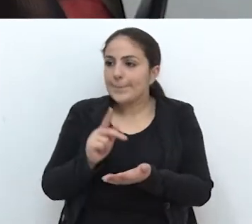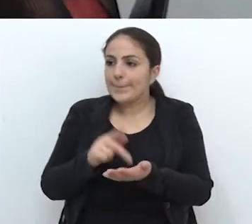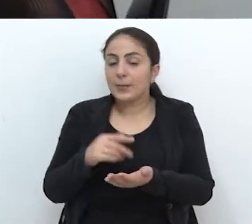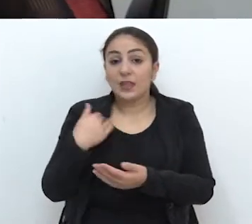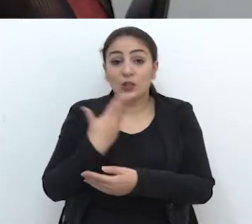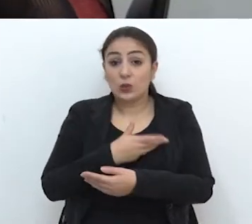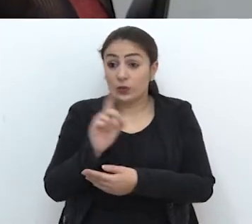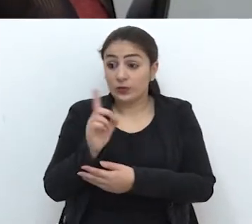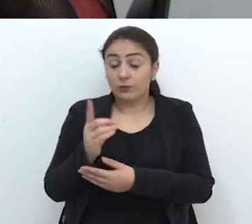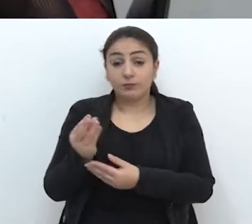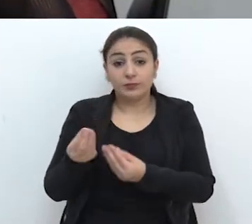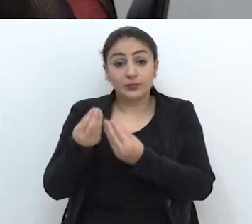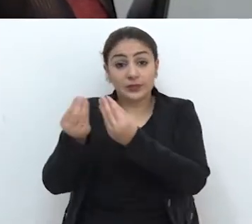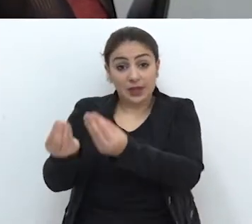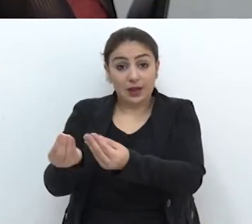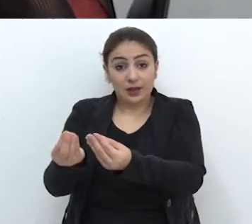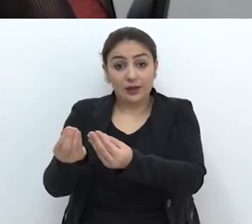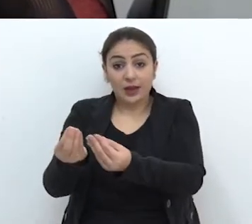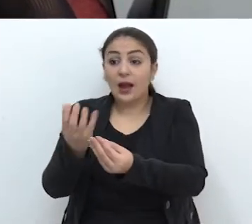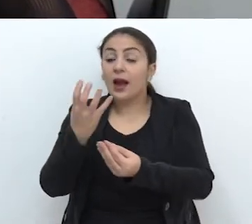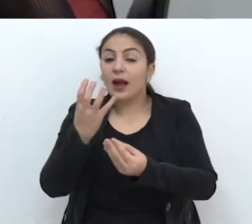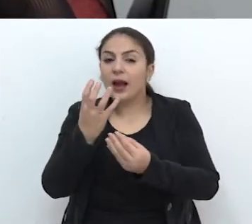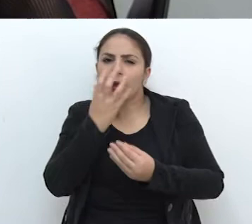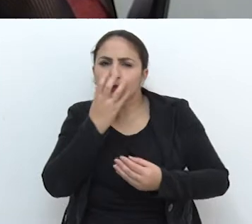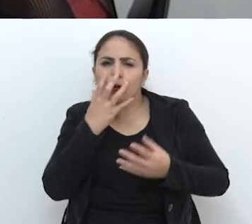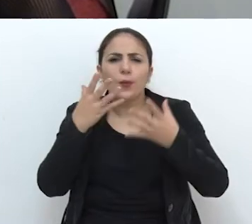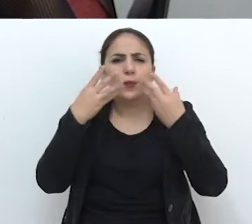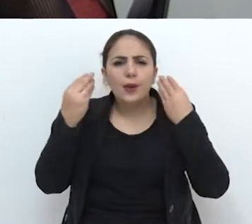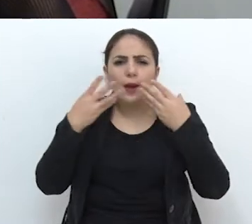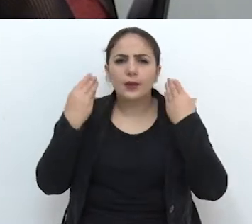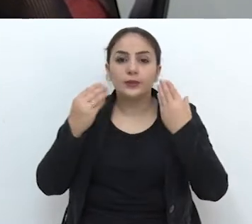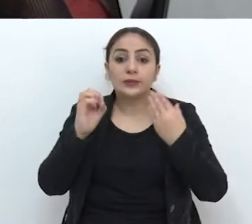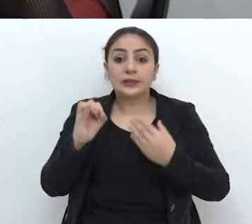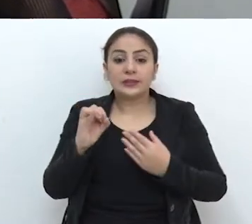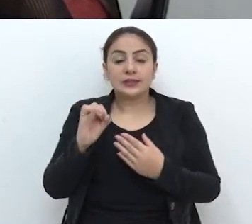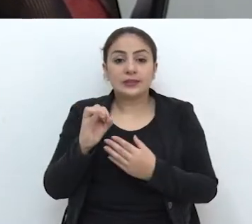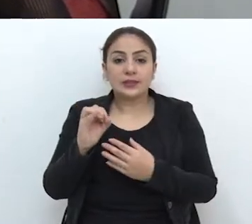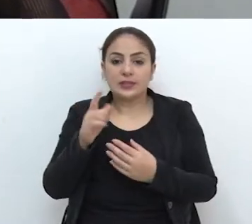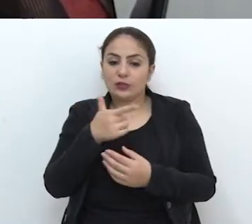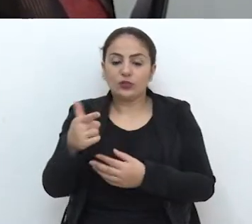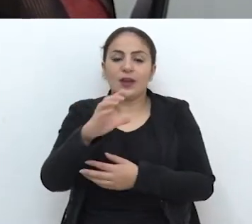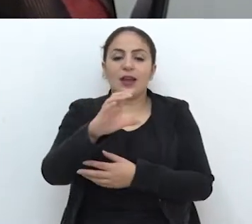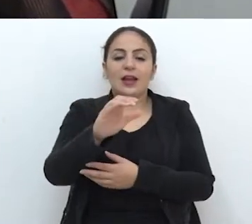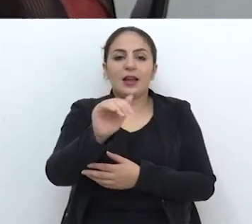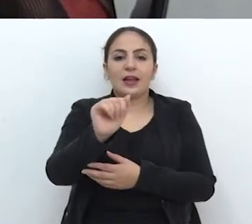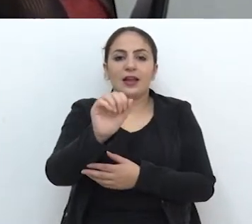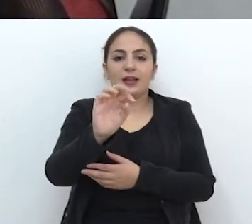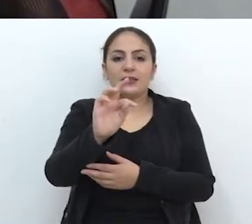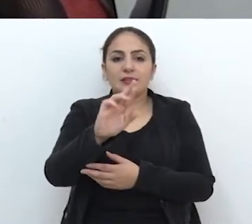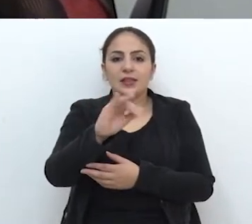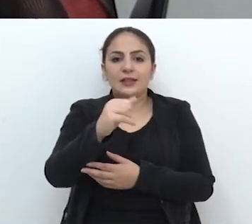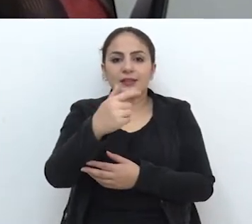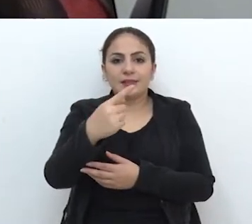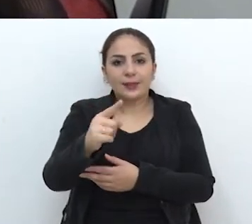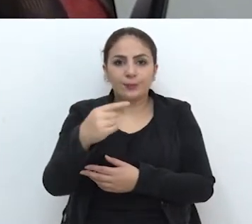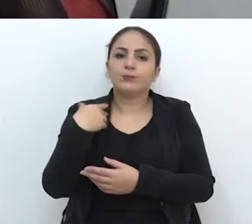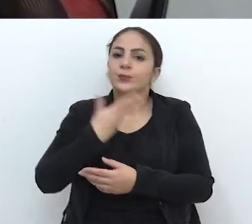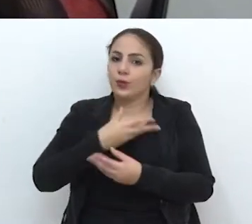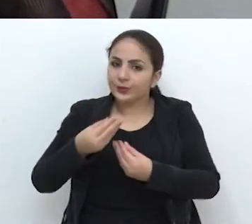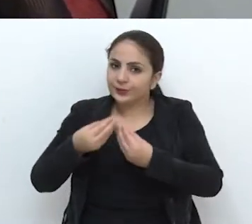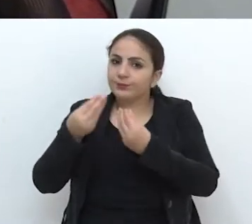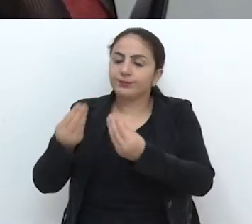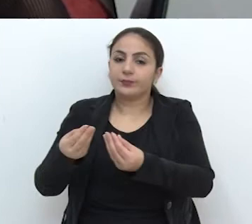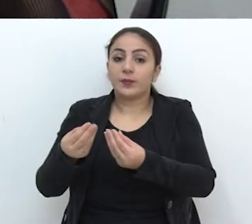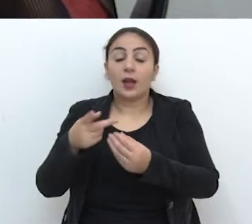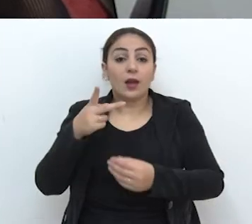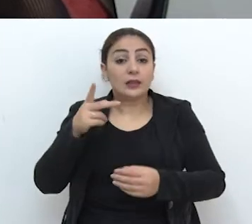ser castrados, porque a nossa preocupação também é no controle populacional de animais abandonados. Então, essa faz parte da política